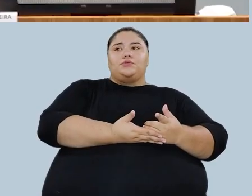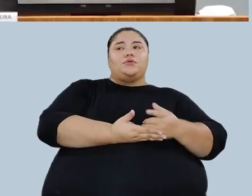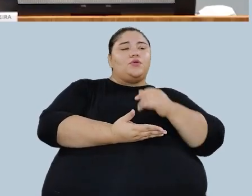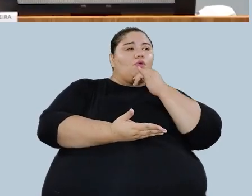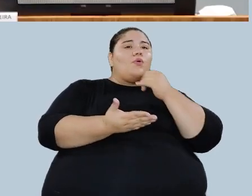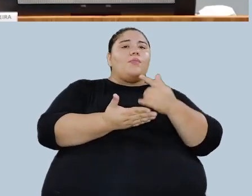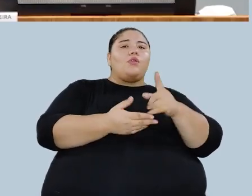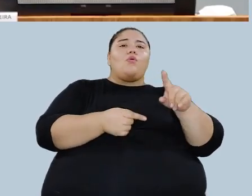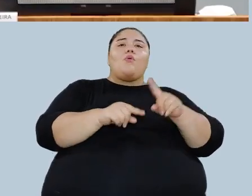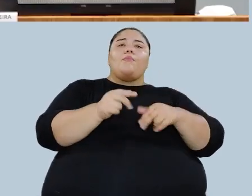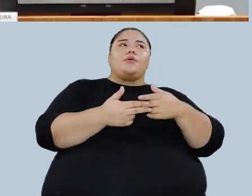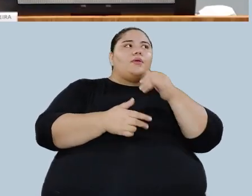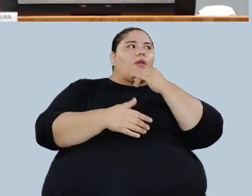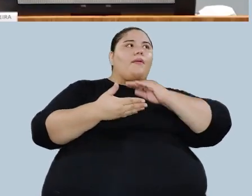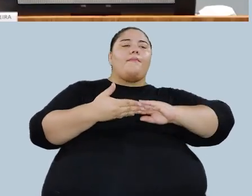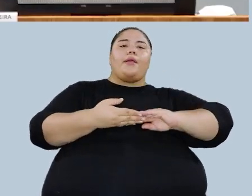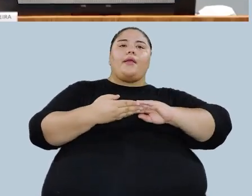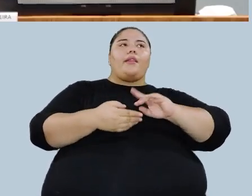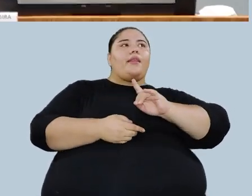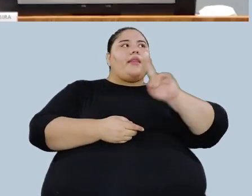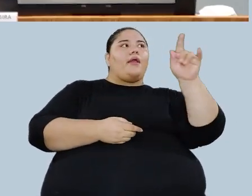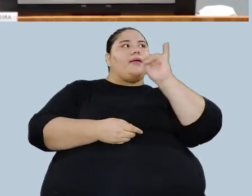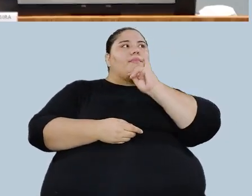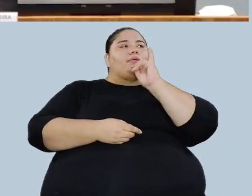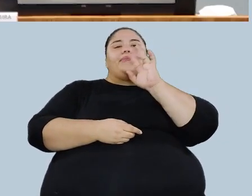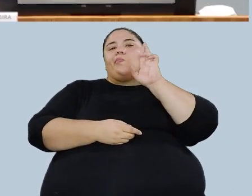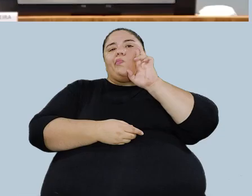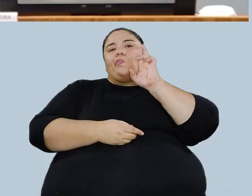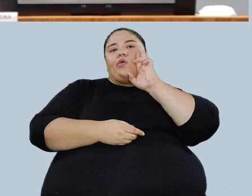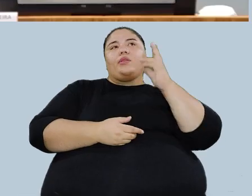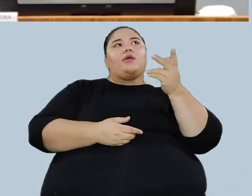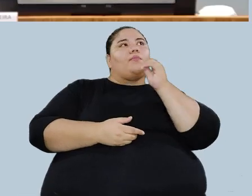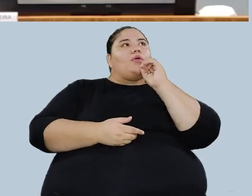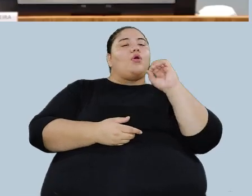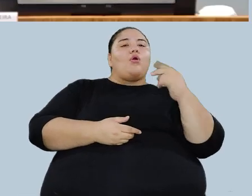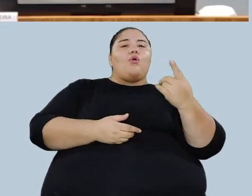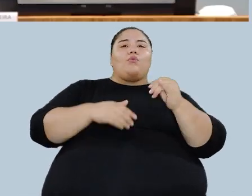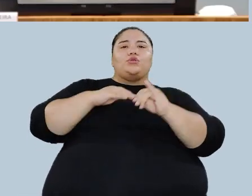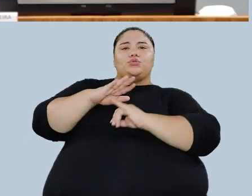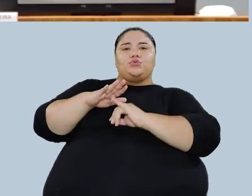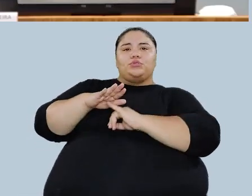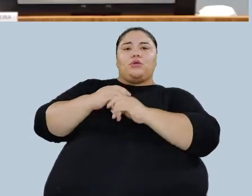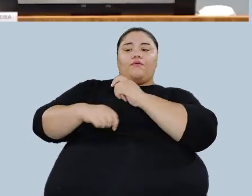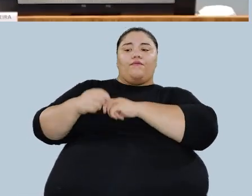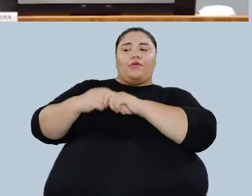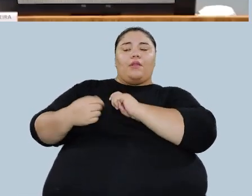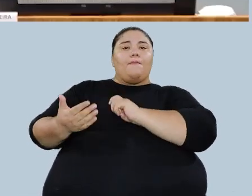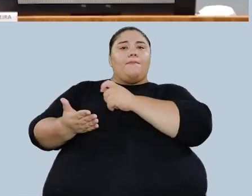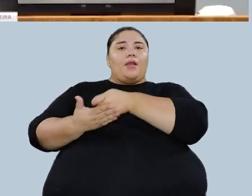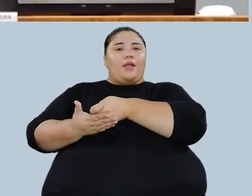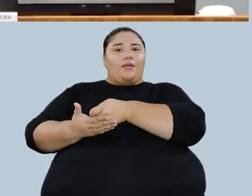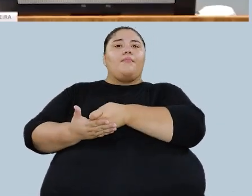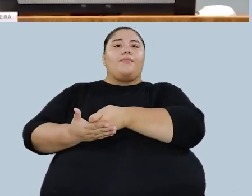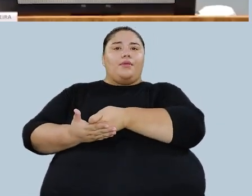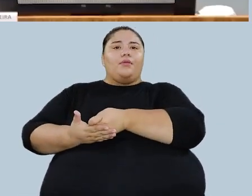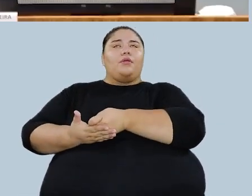um objeto no Mercado Livre e se encontra em Roraima, a instituição financeira ou do meio de pagamento